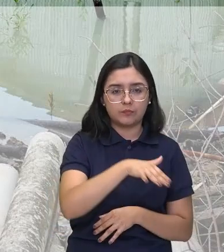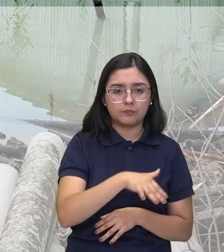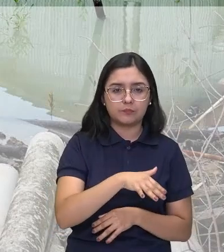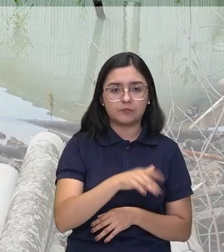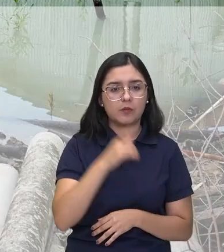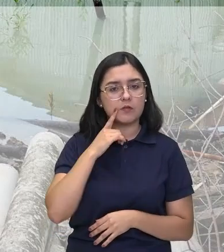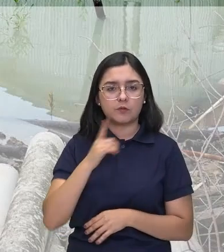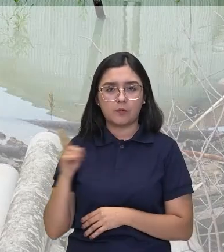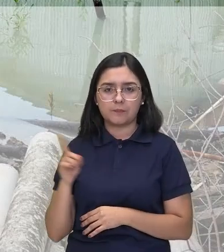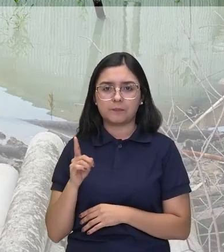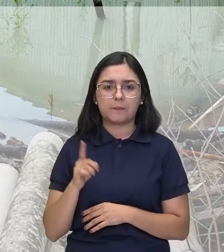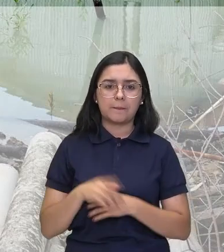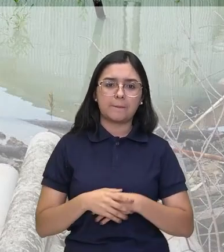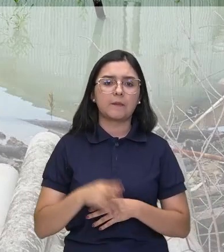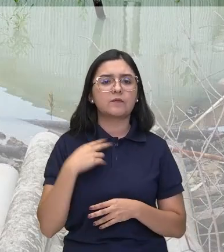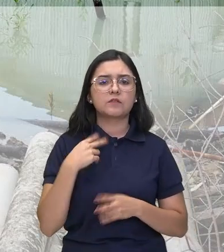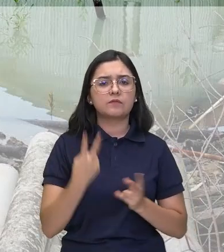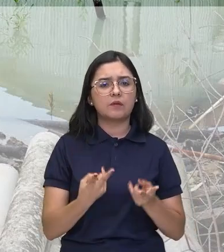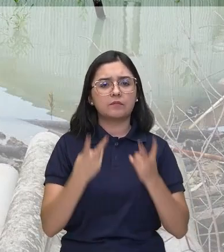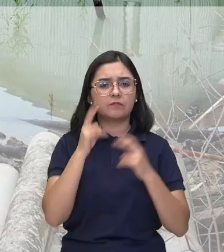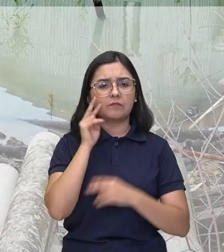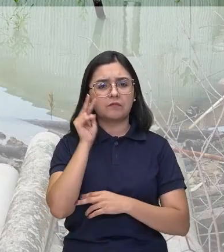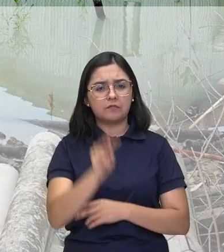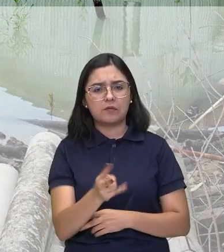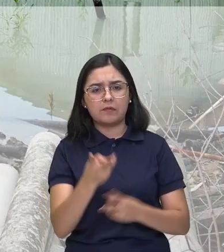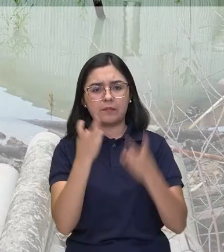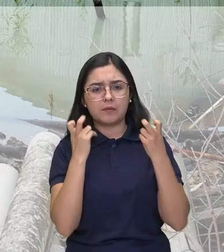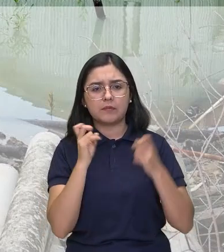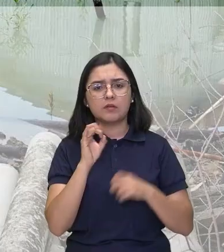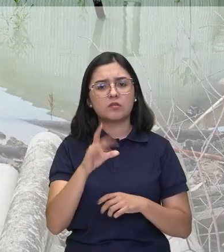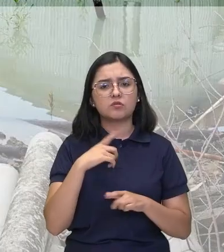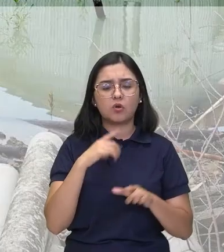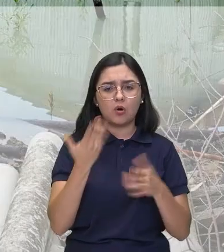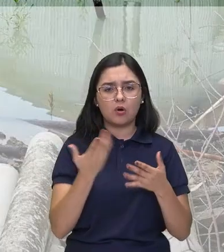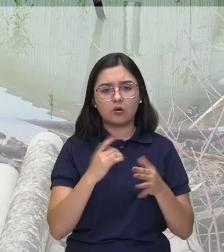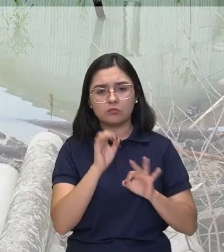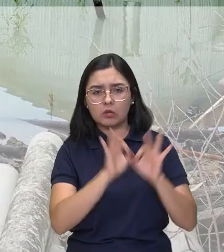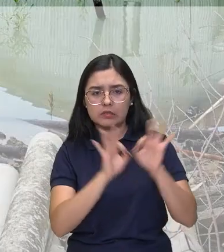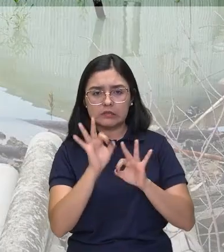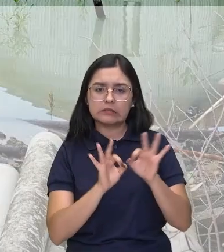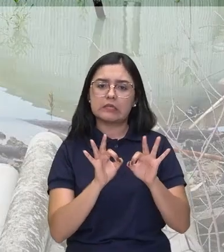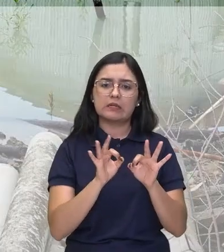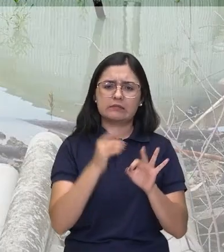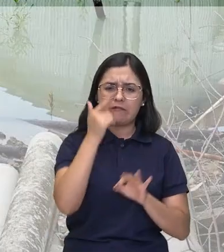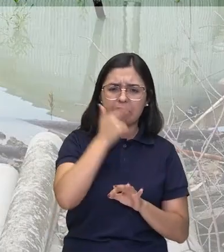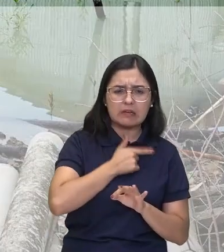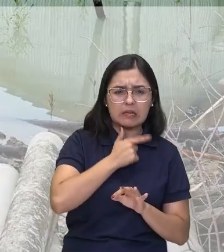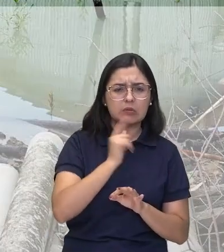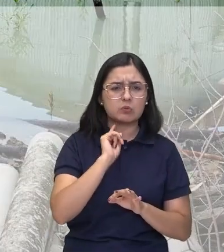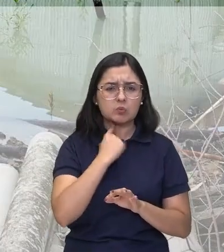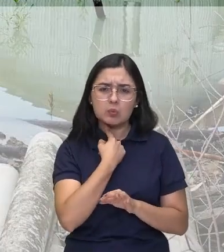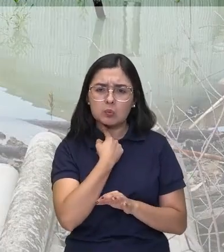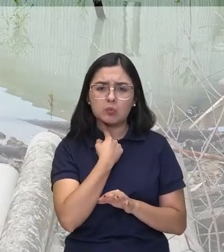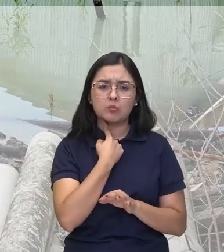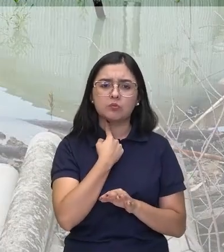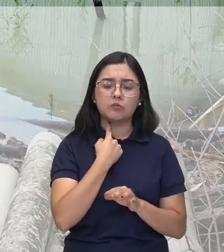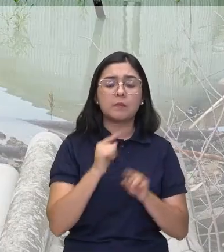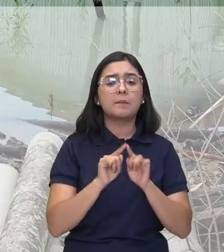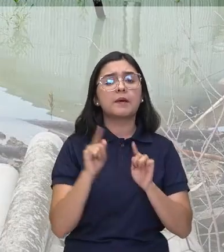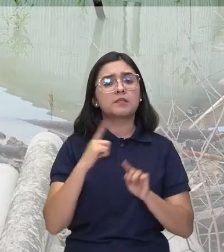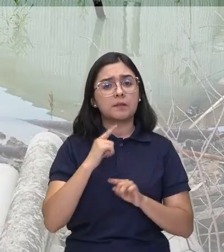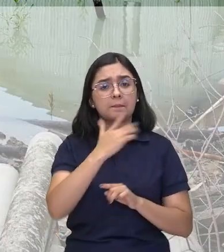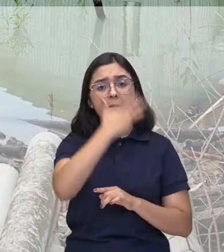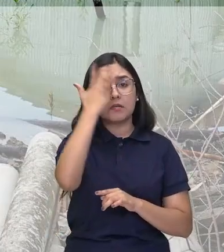aqui. Se não tiver olhar apenas para o ambiente e dizer, pô, é só, vamos consertar isso aqui. Tá feio, né? feio. Tá né? feio, O problema é que tem gente aí,